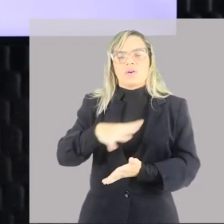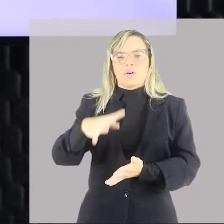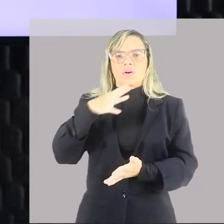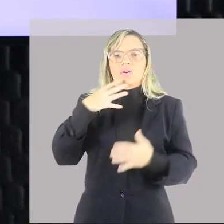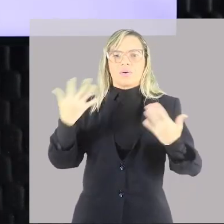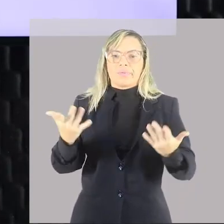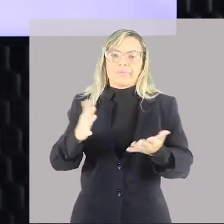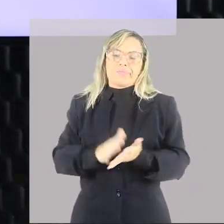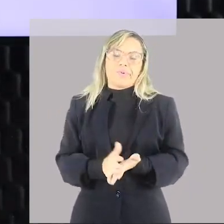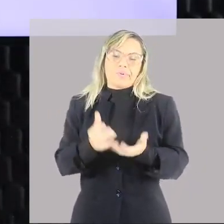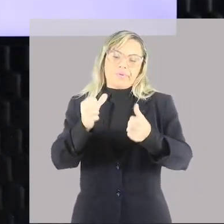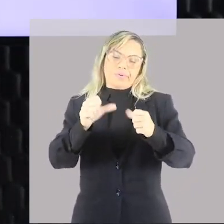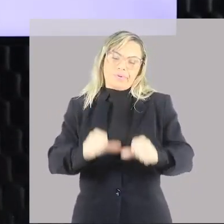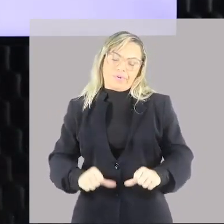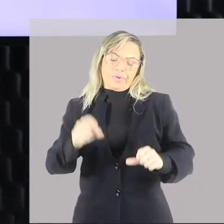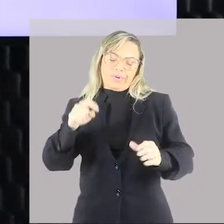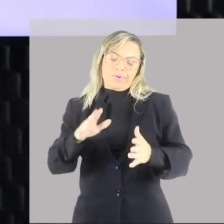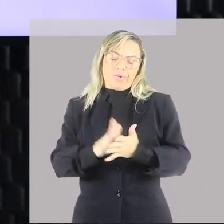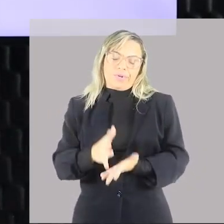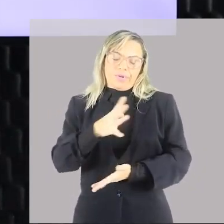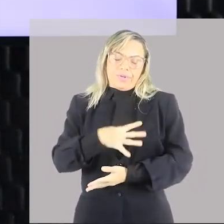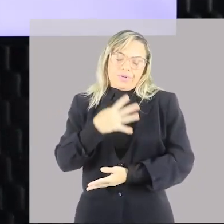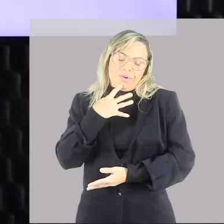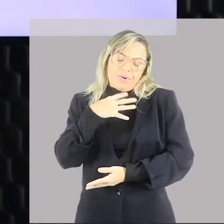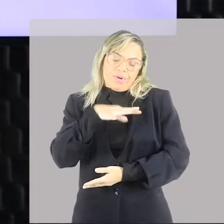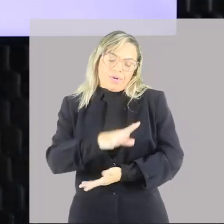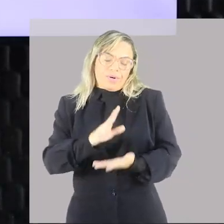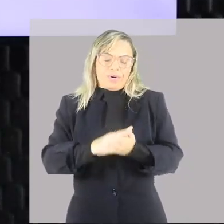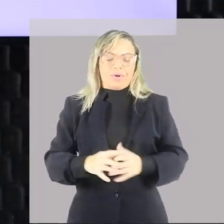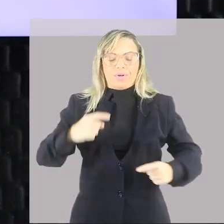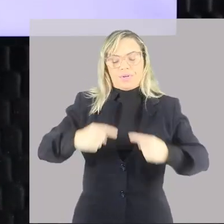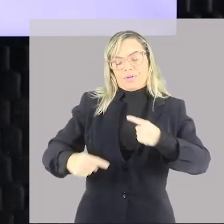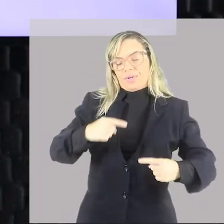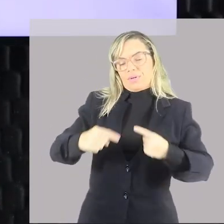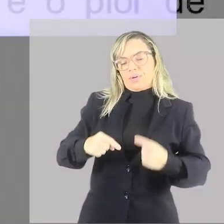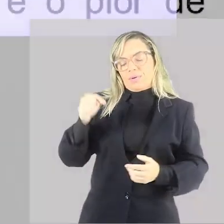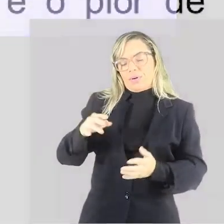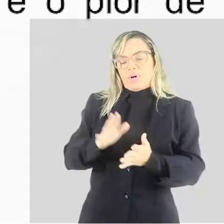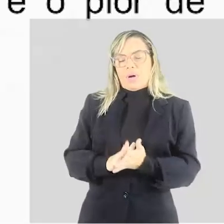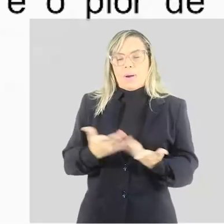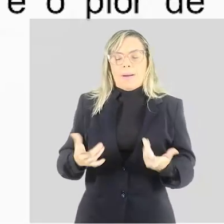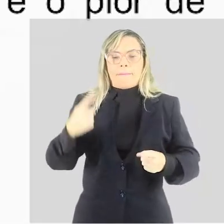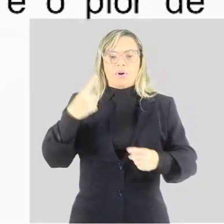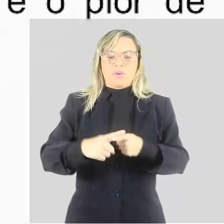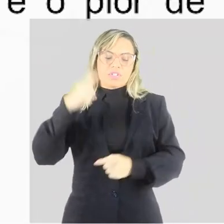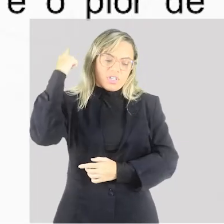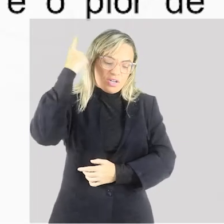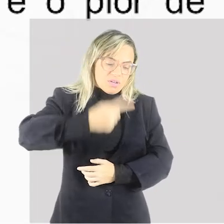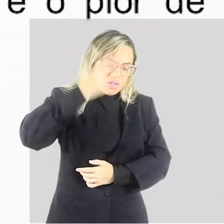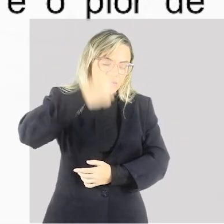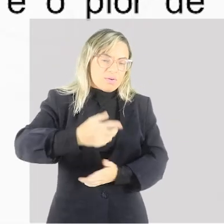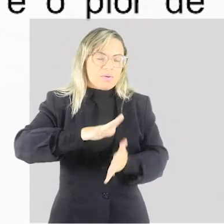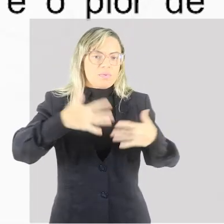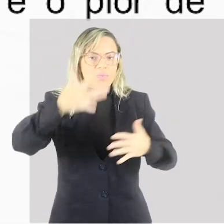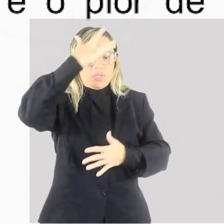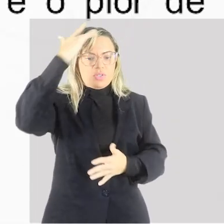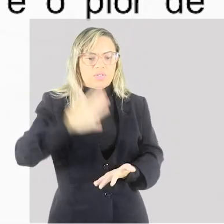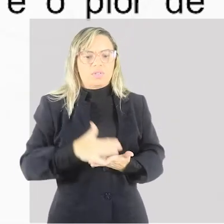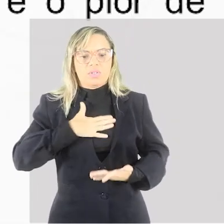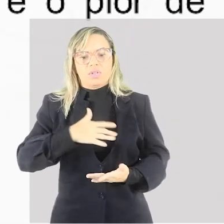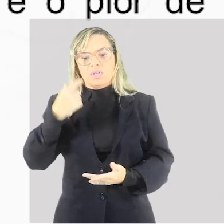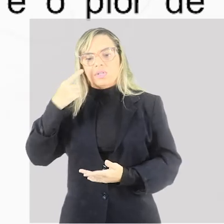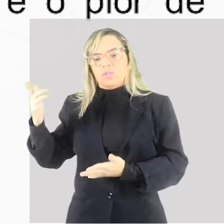de política, porque você será governado por aqueles que gostam. Tá vendo? Não sabe o imbecil de sua